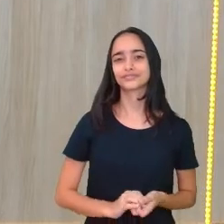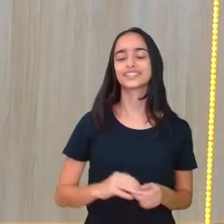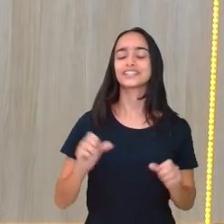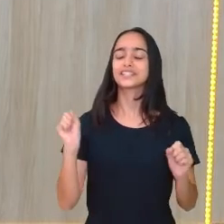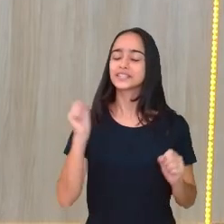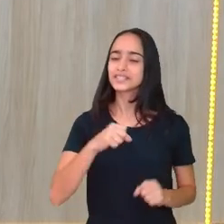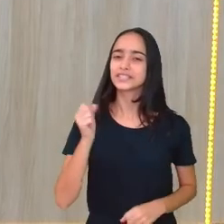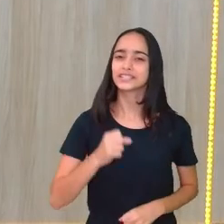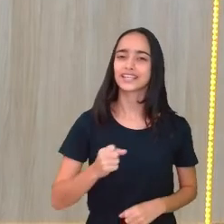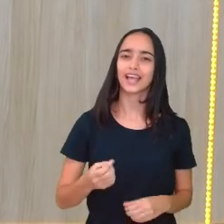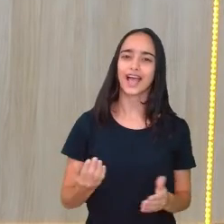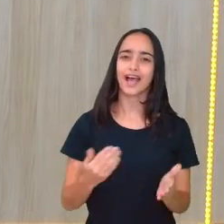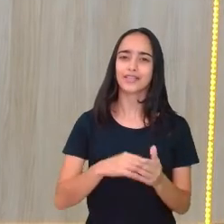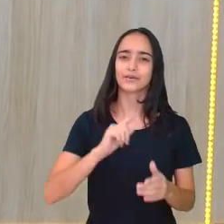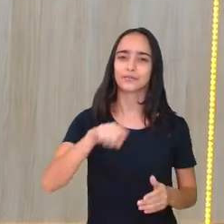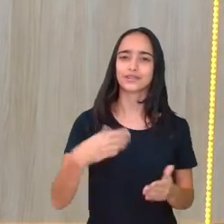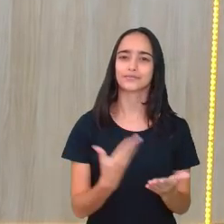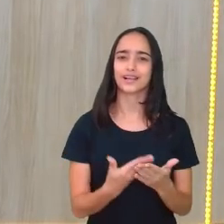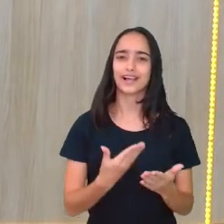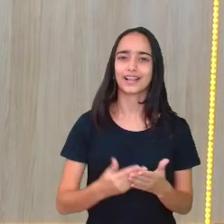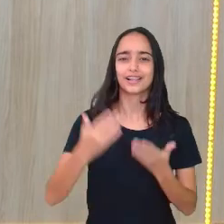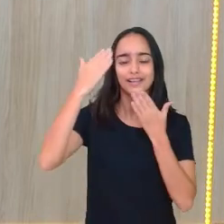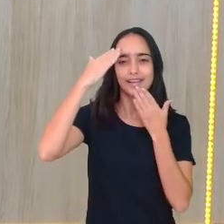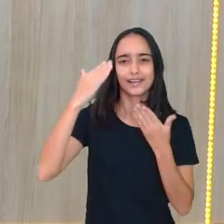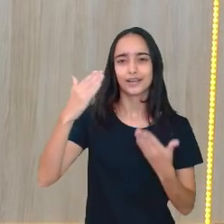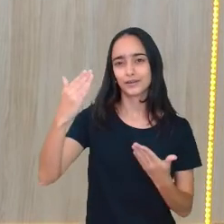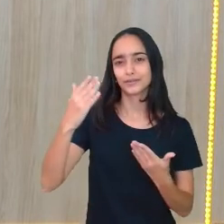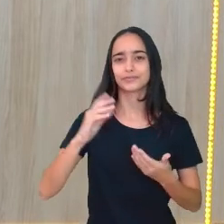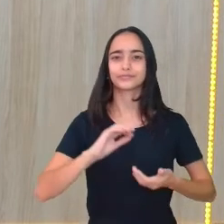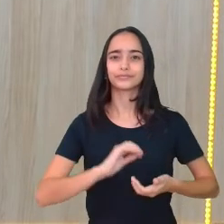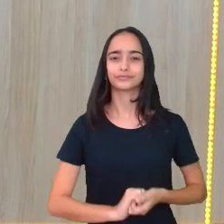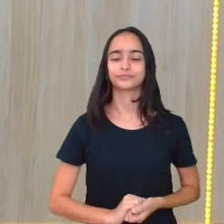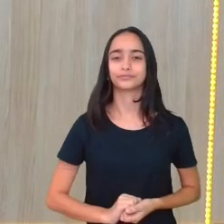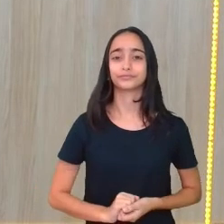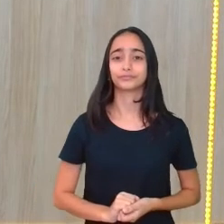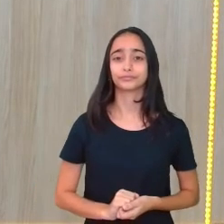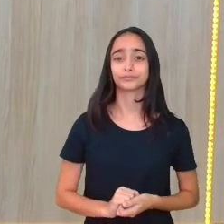galera. Nos vemos na próxima aula. Karen, muito obrigado.